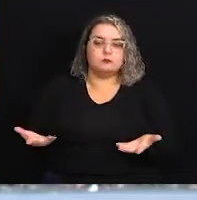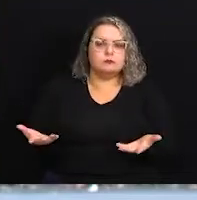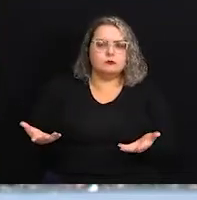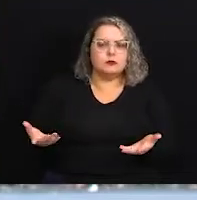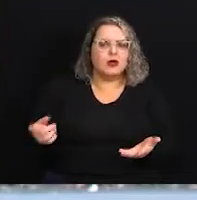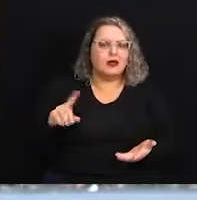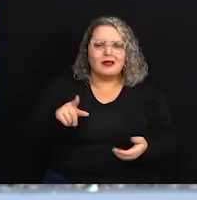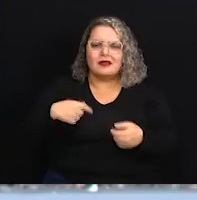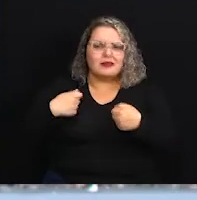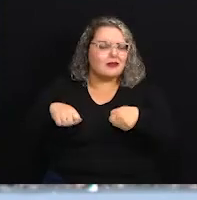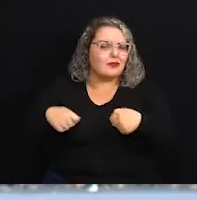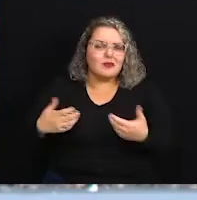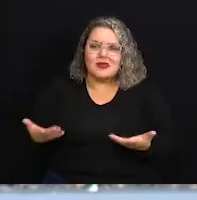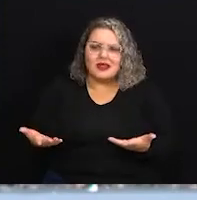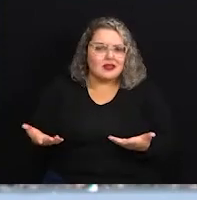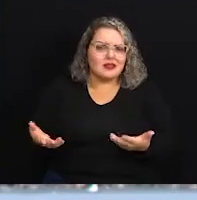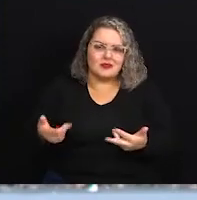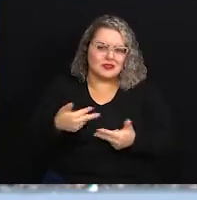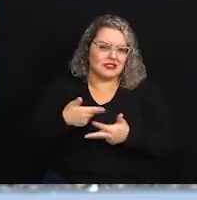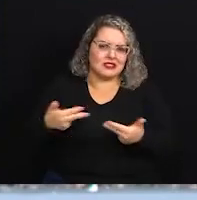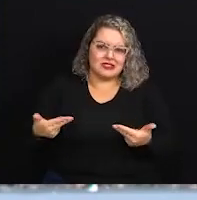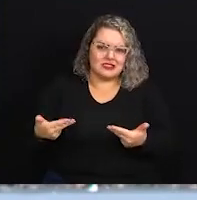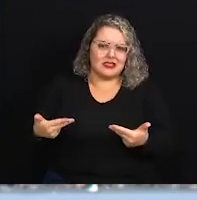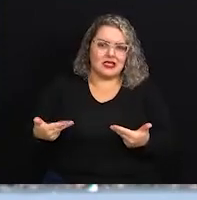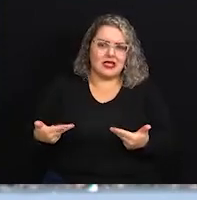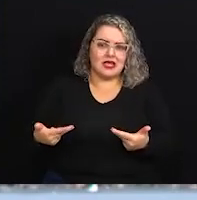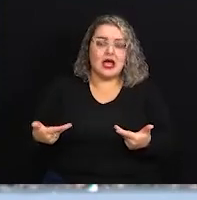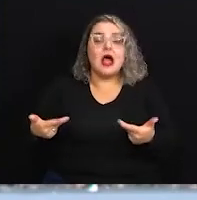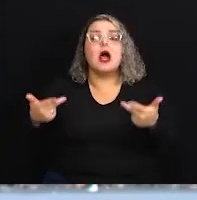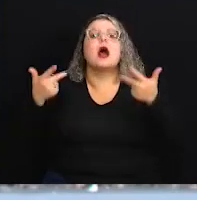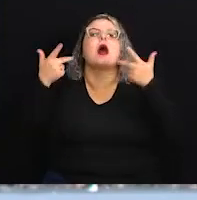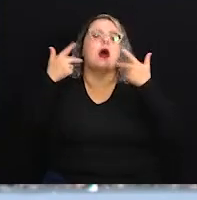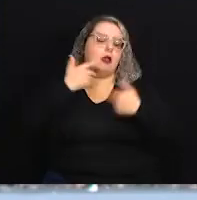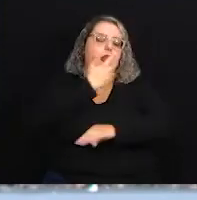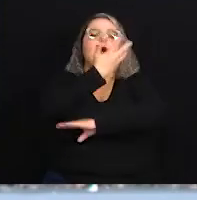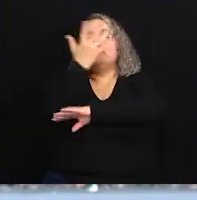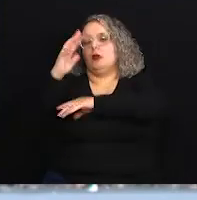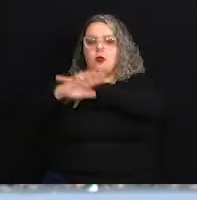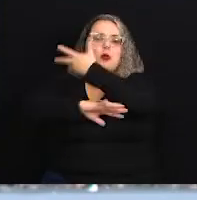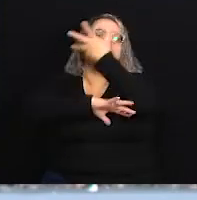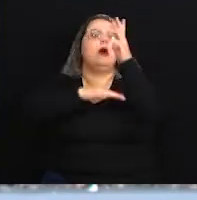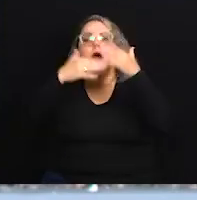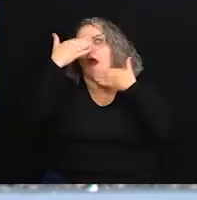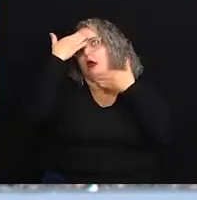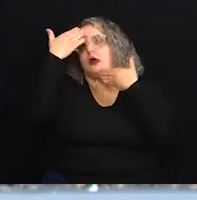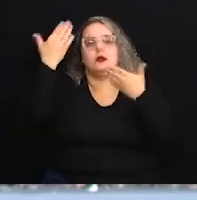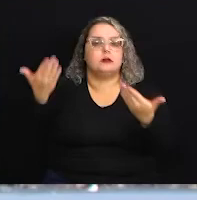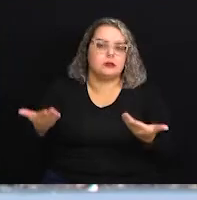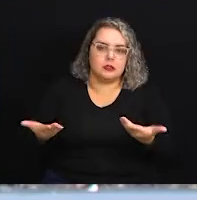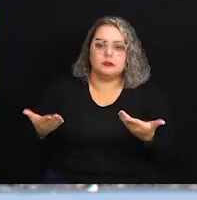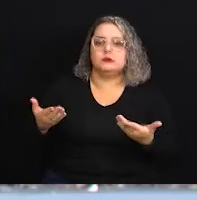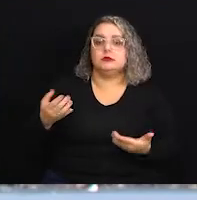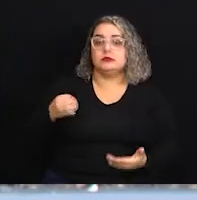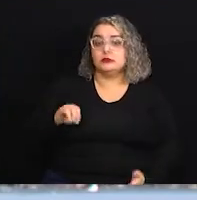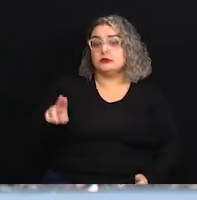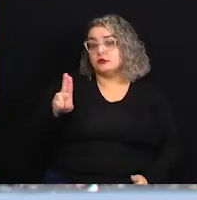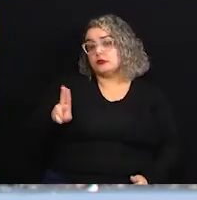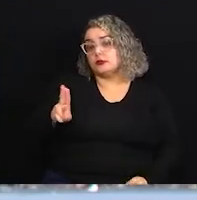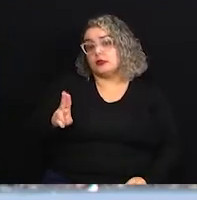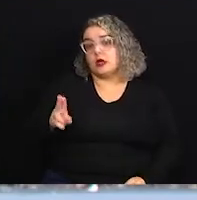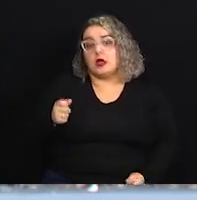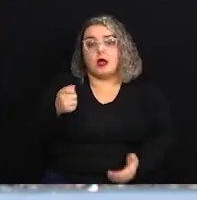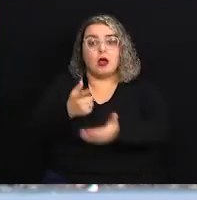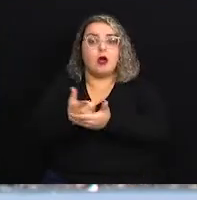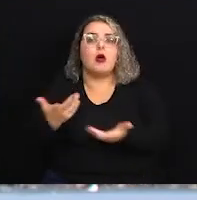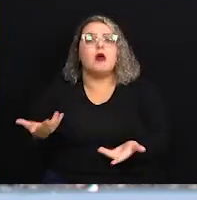nós não precisamos disso. A natureza agradece se você fizer uso de mercadorias